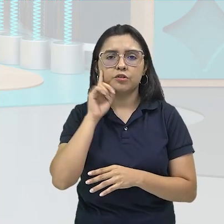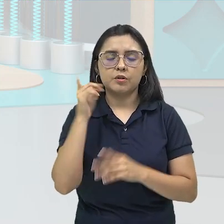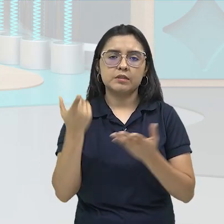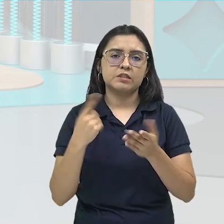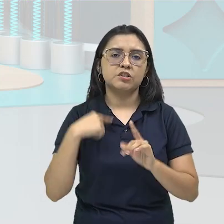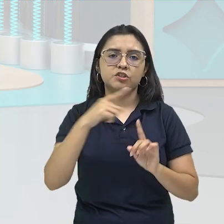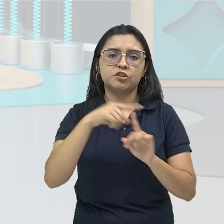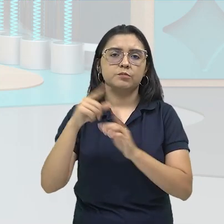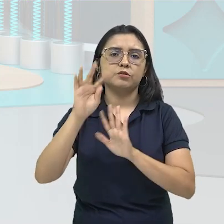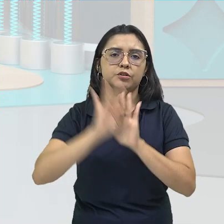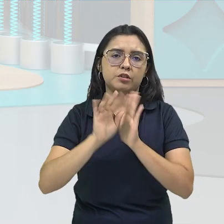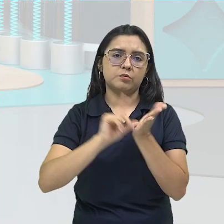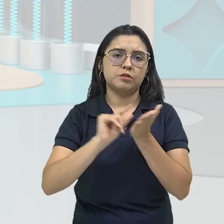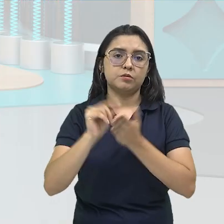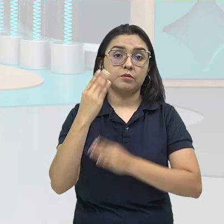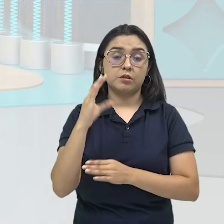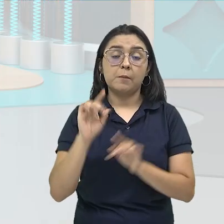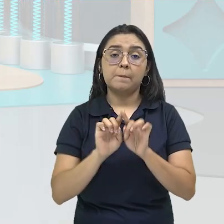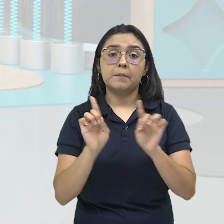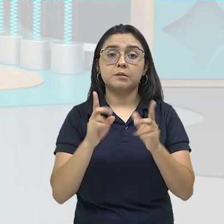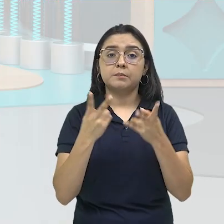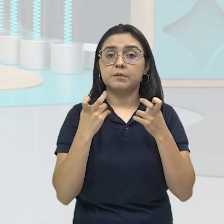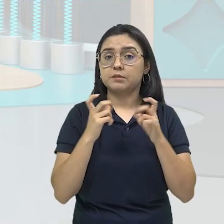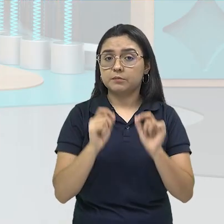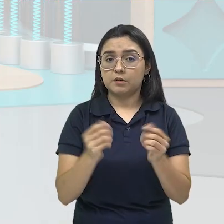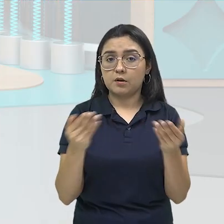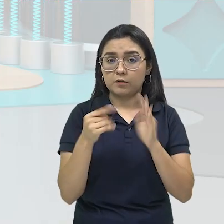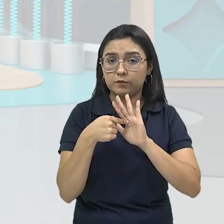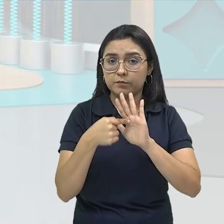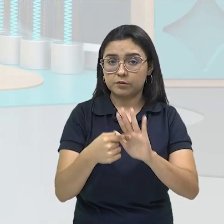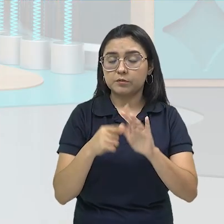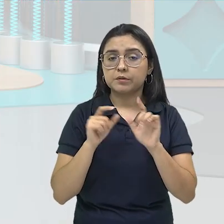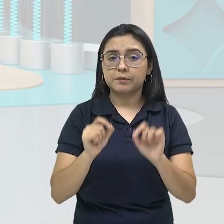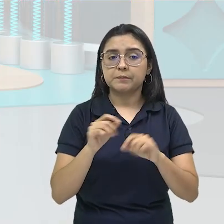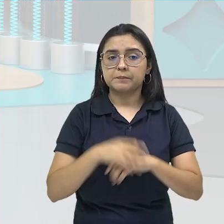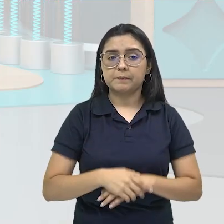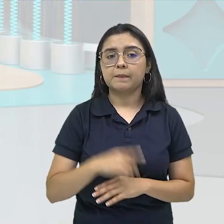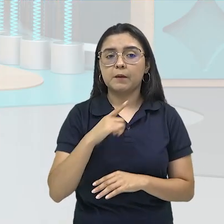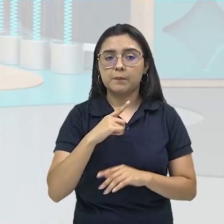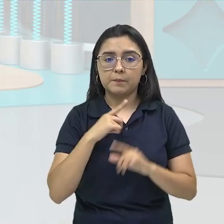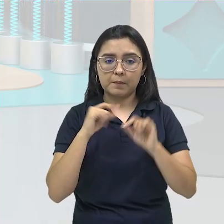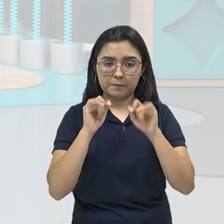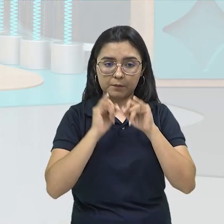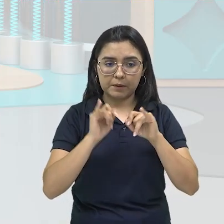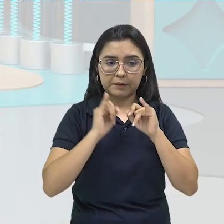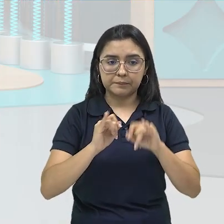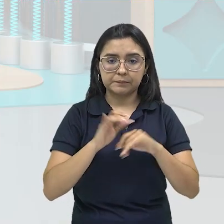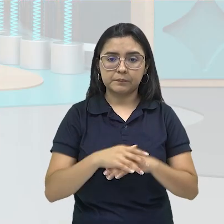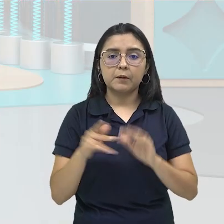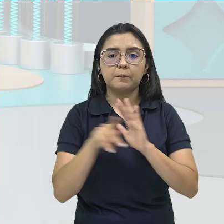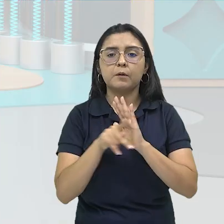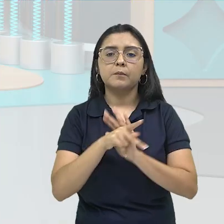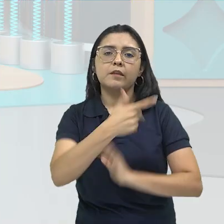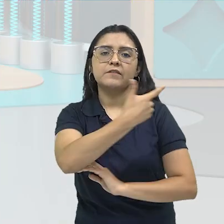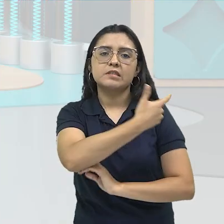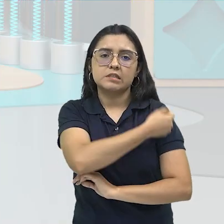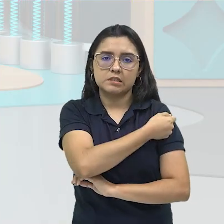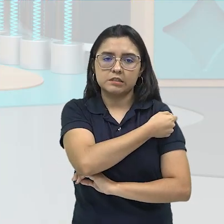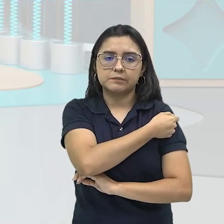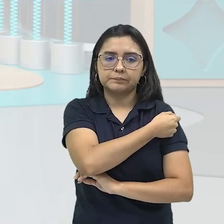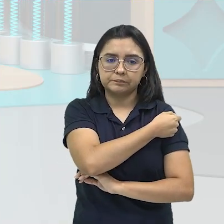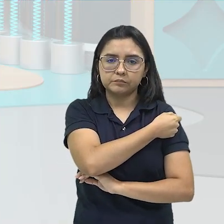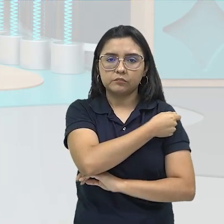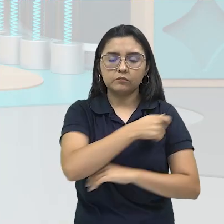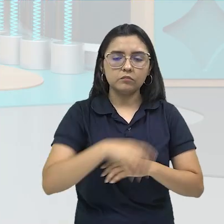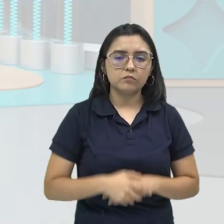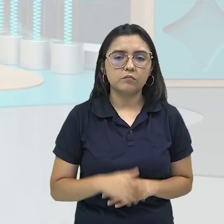de material, né? Então, eu vejo aqui, vou mostrar para vocês uma propaganda, tá, da vacina